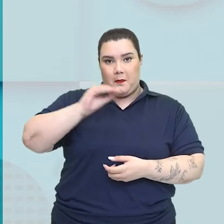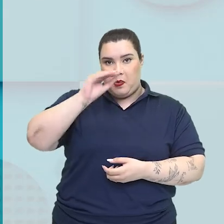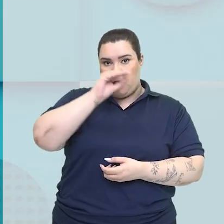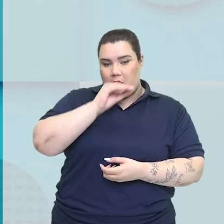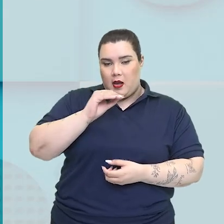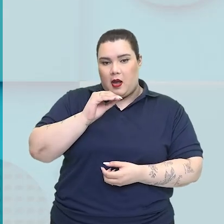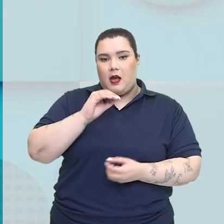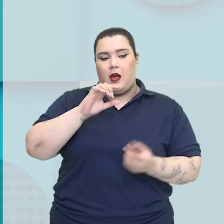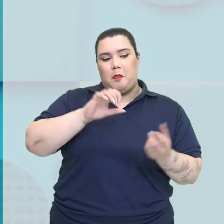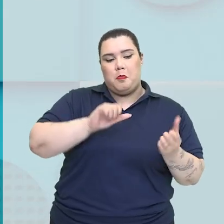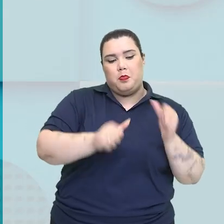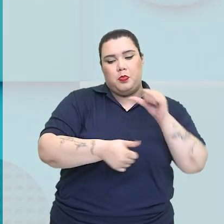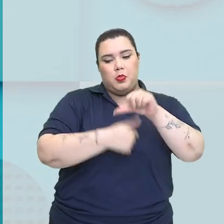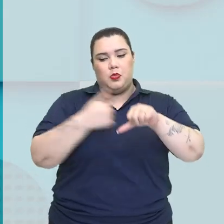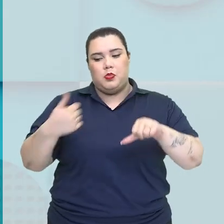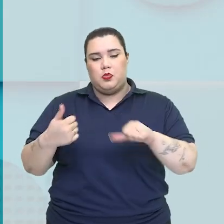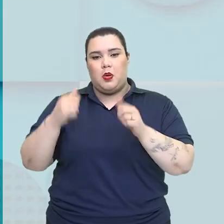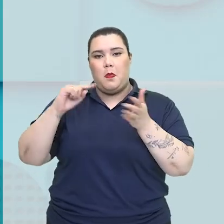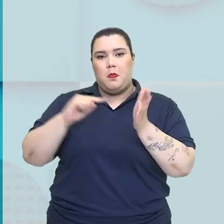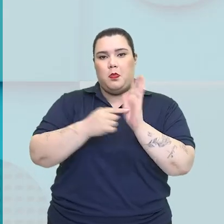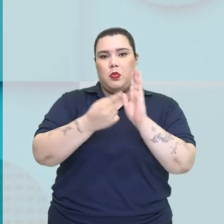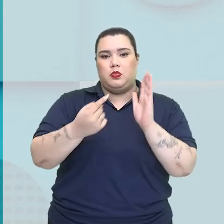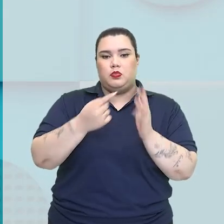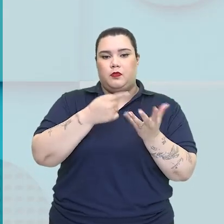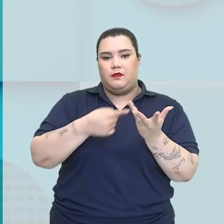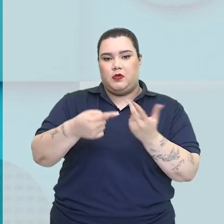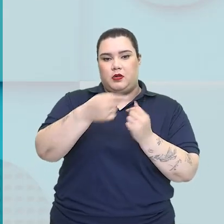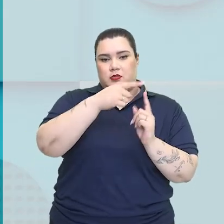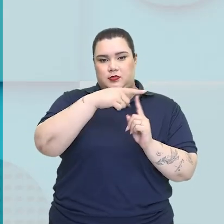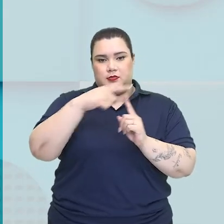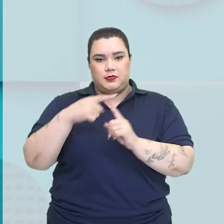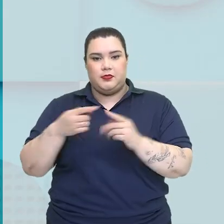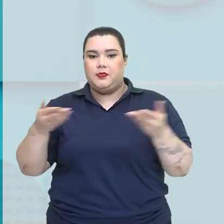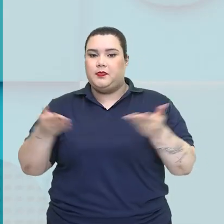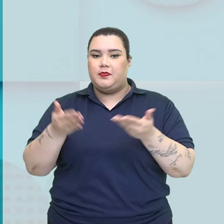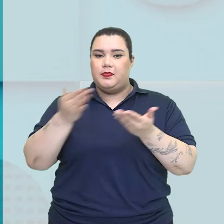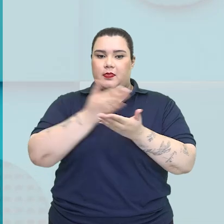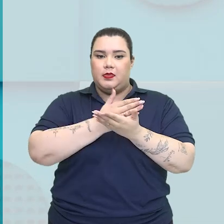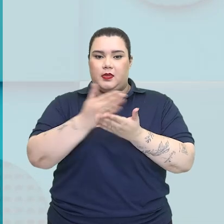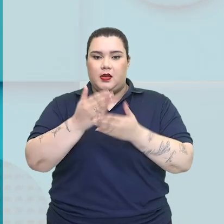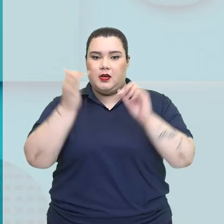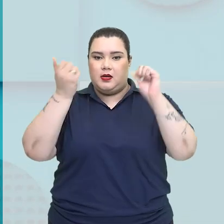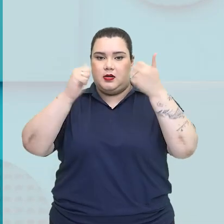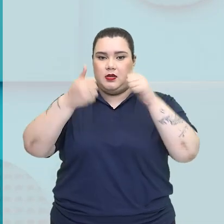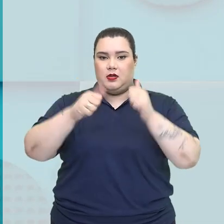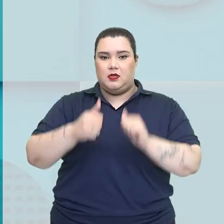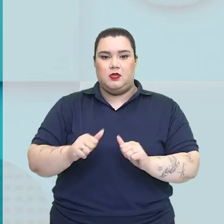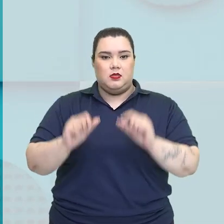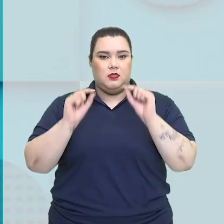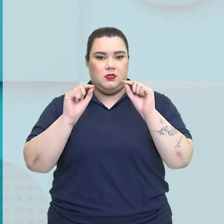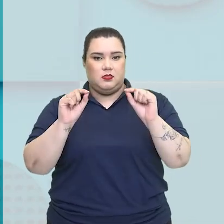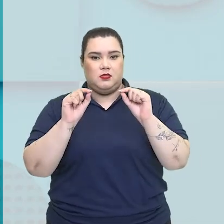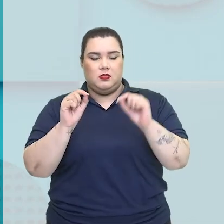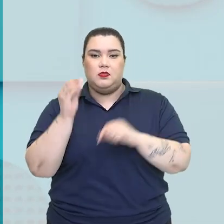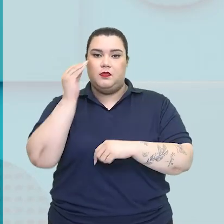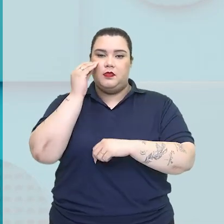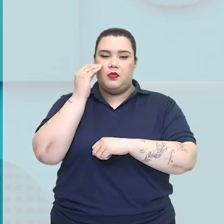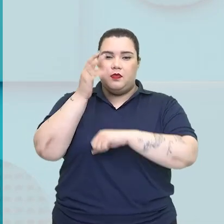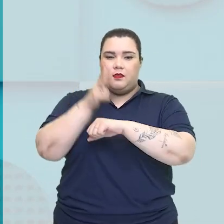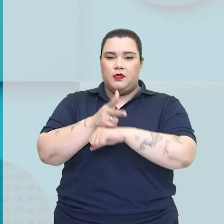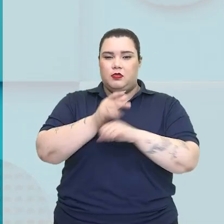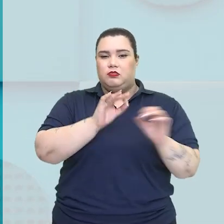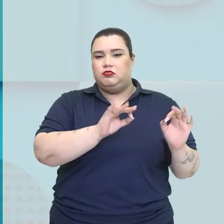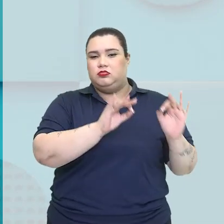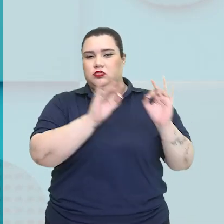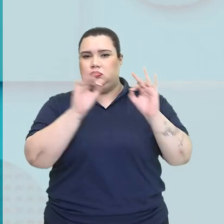ser transferida para a pontuação. Então, vamos começar analisando aqui um vídeo, né?